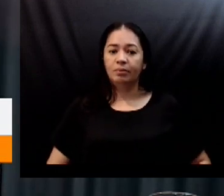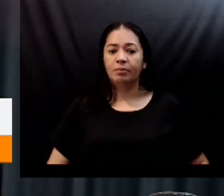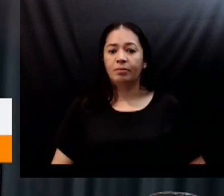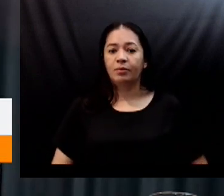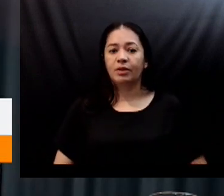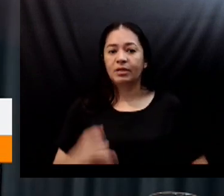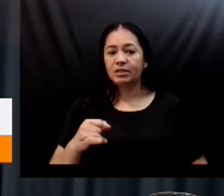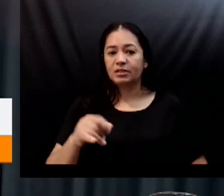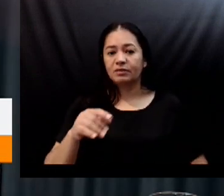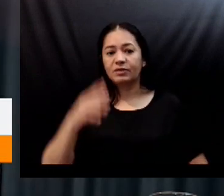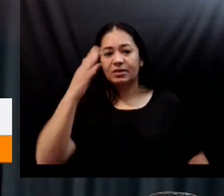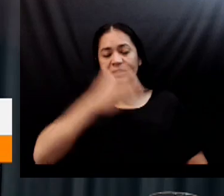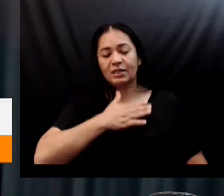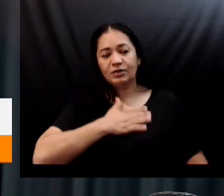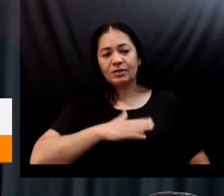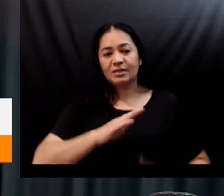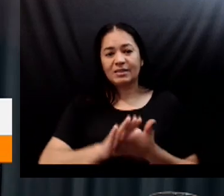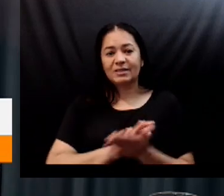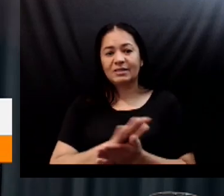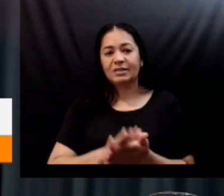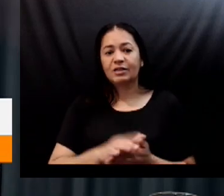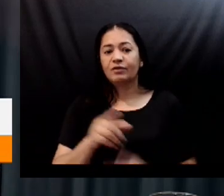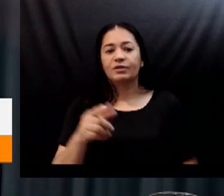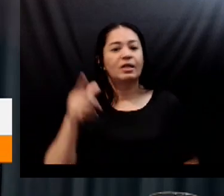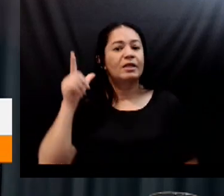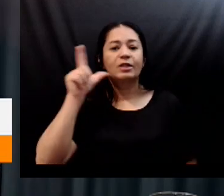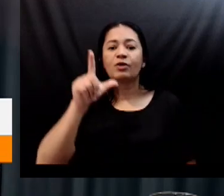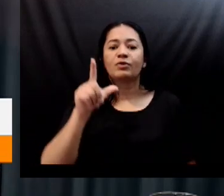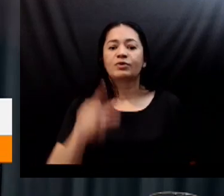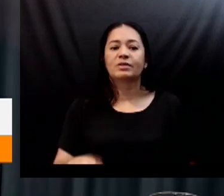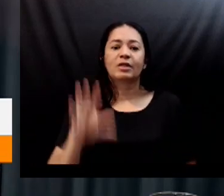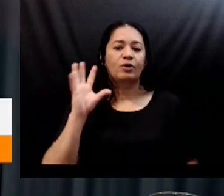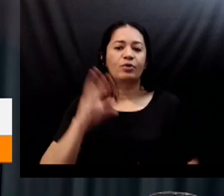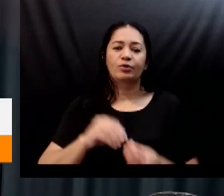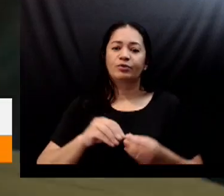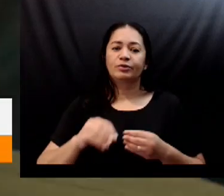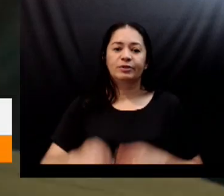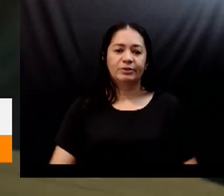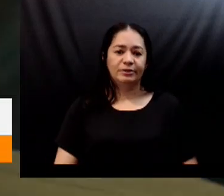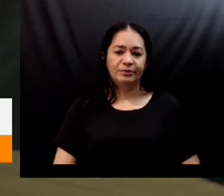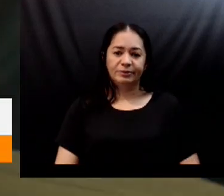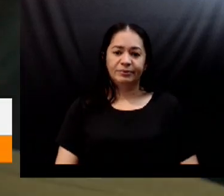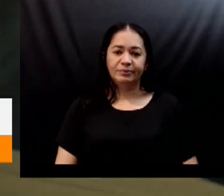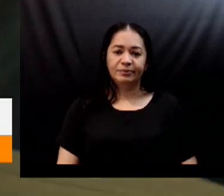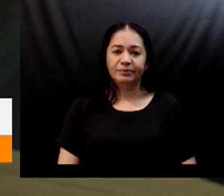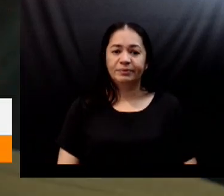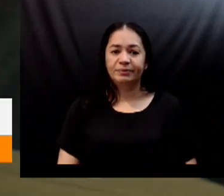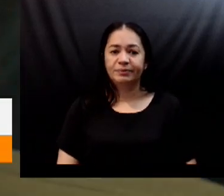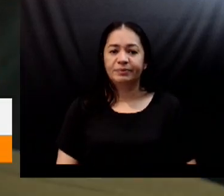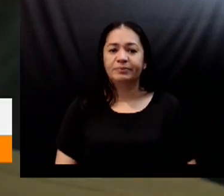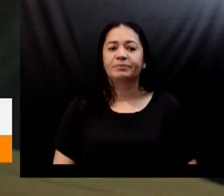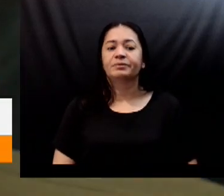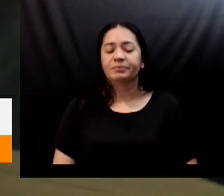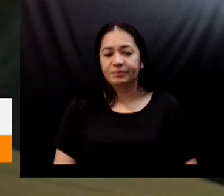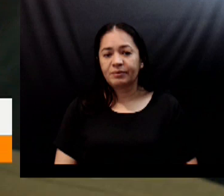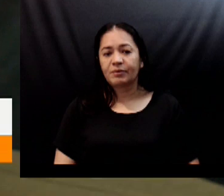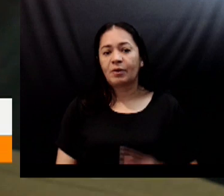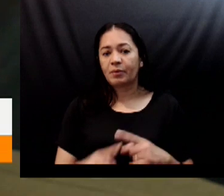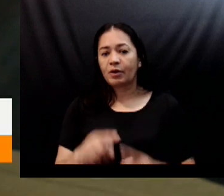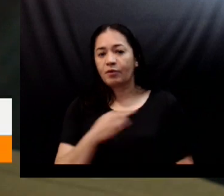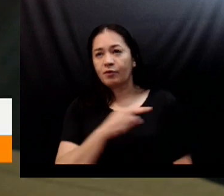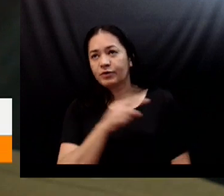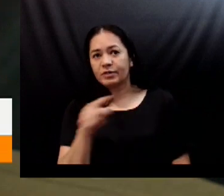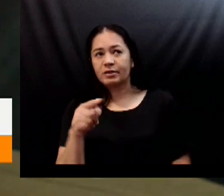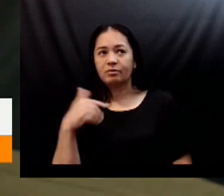não para de produzir e você não consegue, às vezes, nem concluir a atividade que você planejou fazer. É isso mesmo, né, porque você vai, vai, vai, só que você está